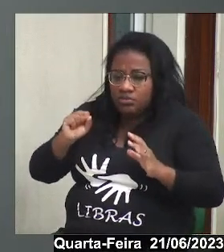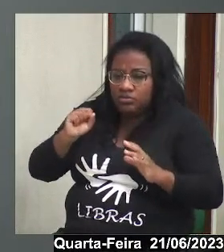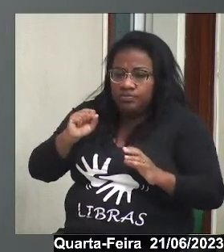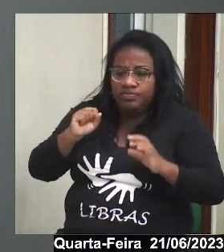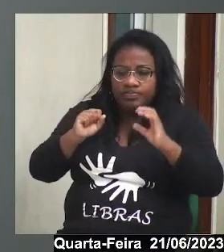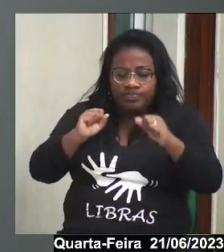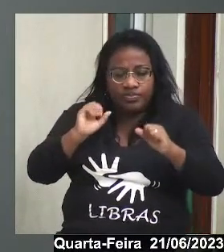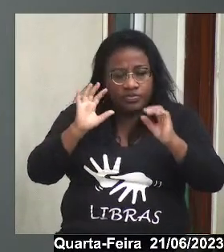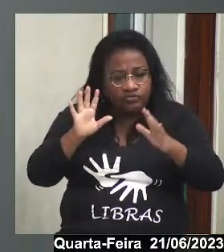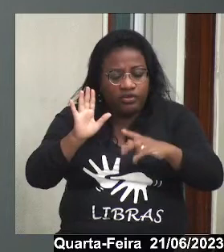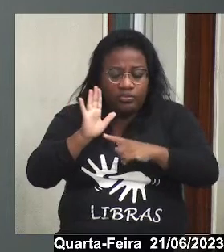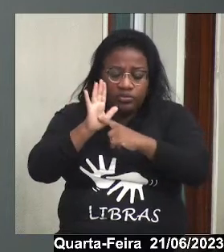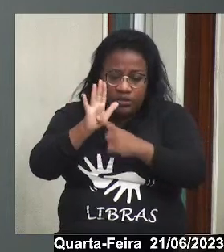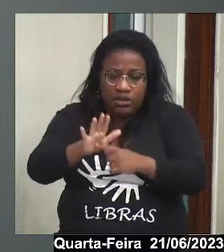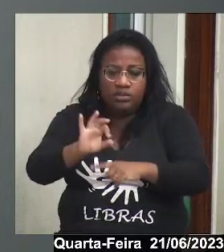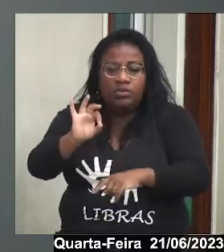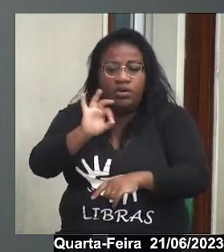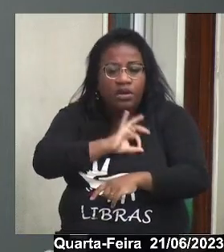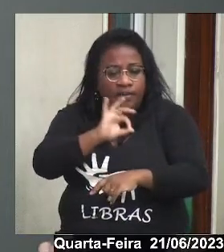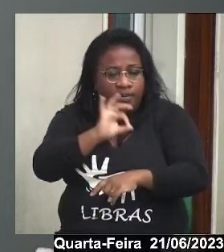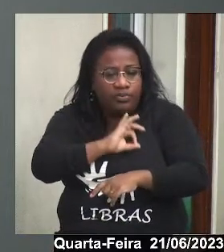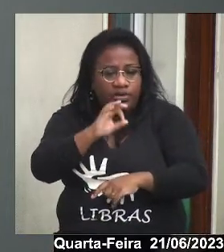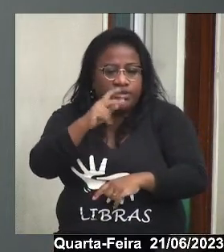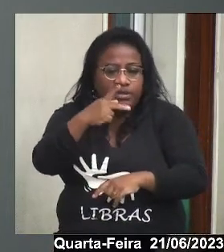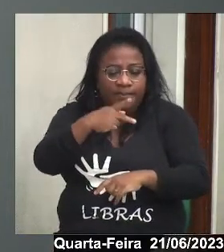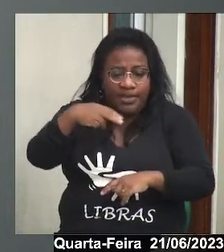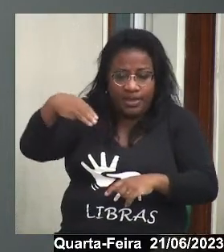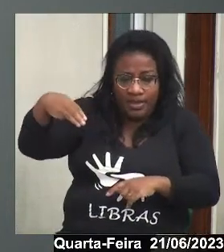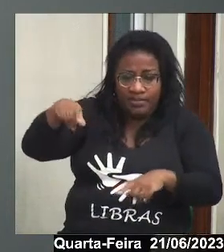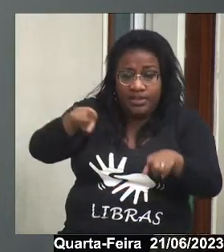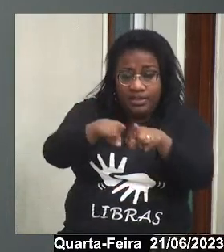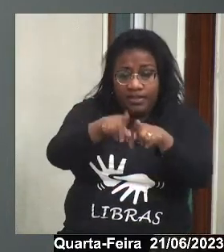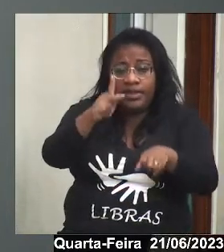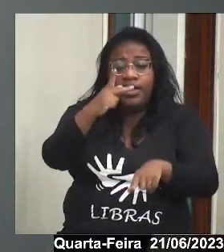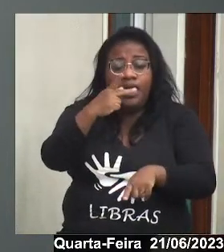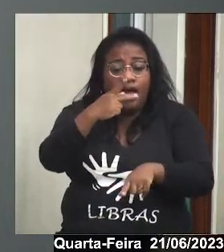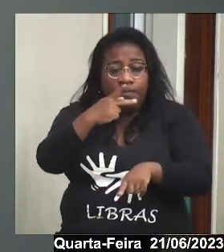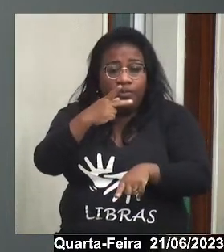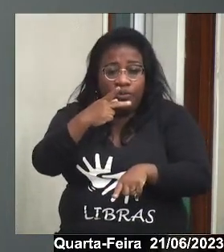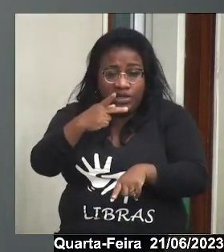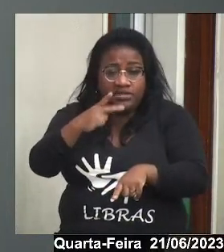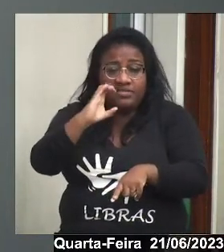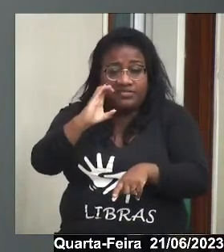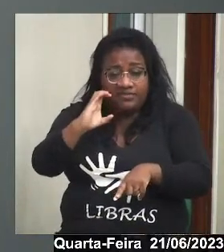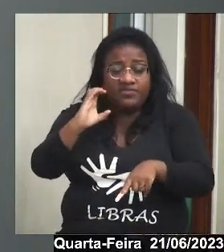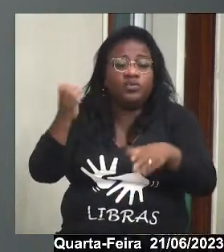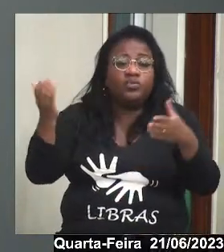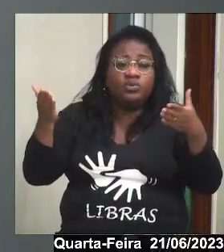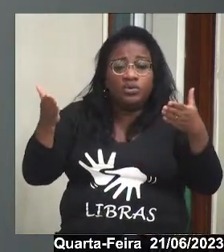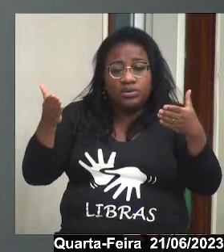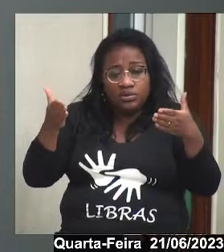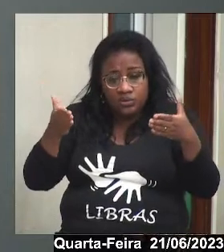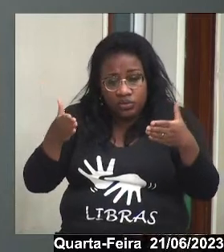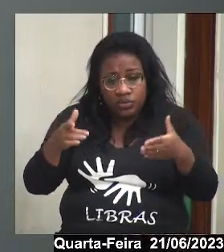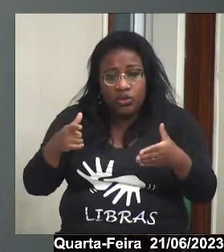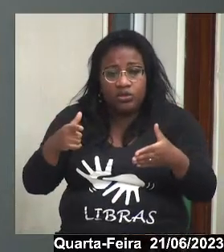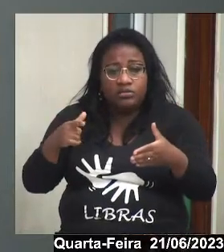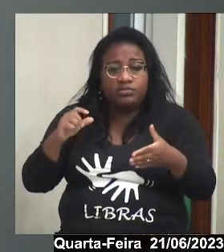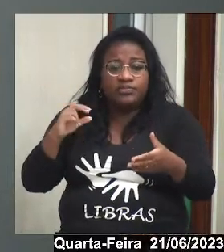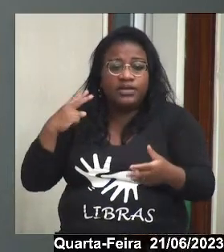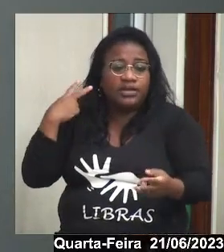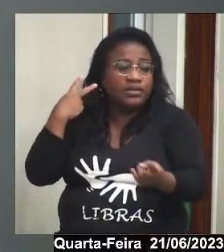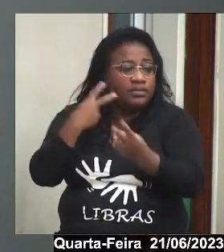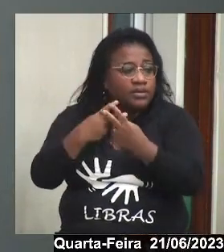câmara, passamos já para a Polícia Militar, para a Polícia Civil, e está em investigação e esperamos muito, dentro de muito breve, prender